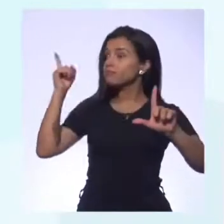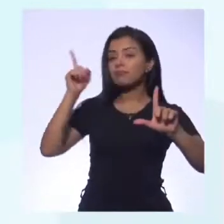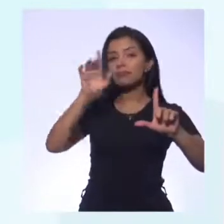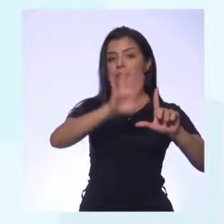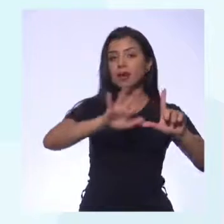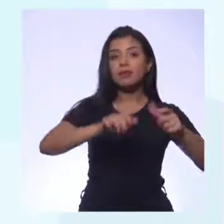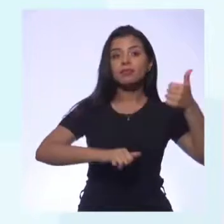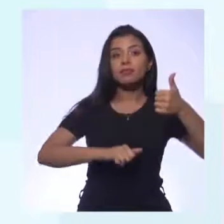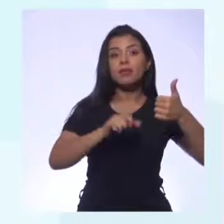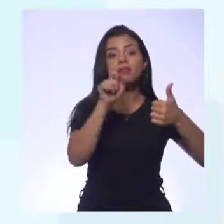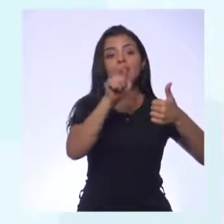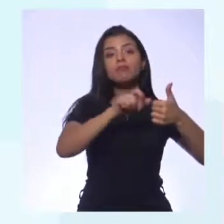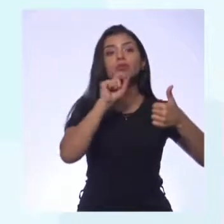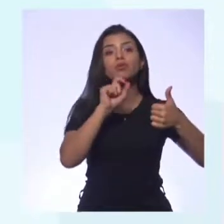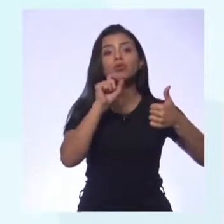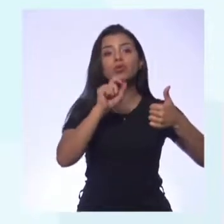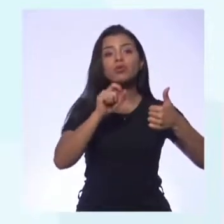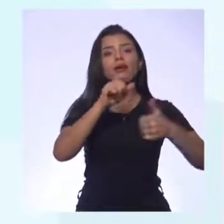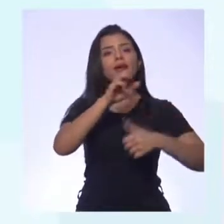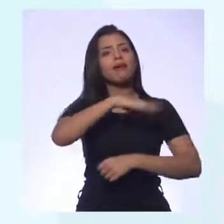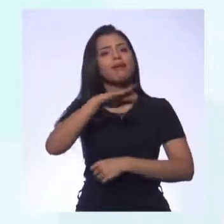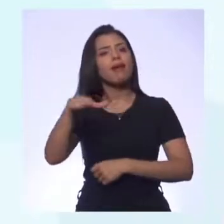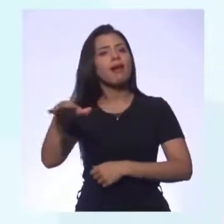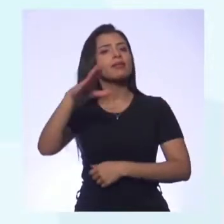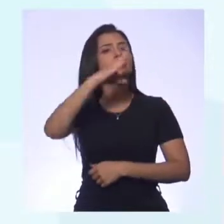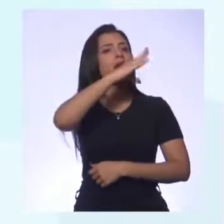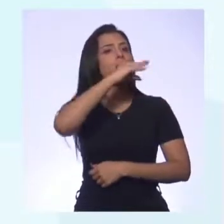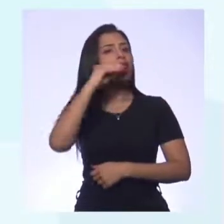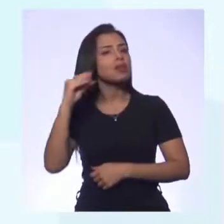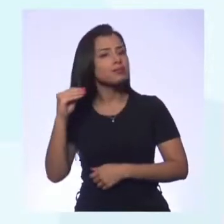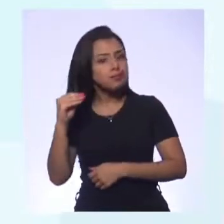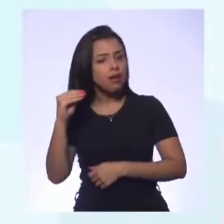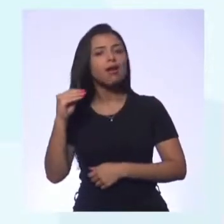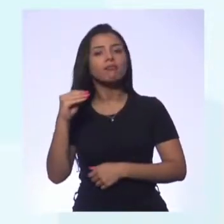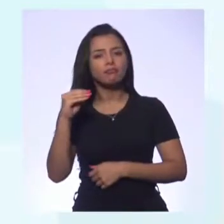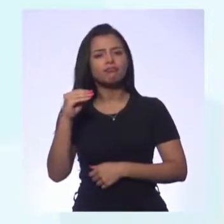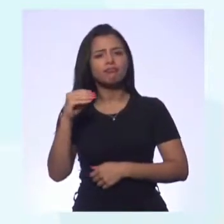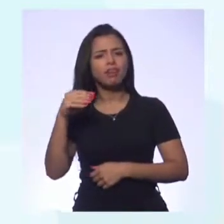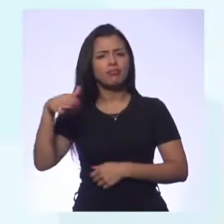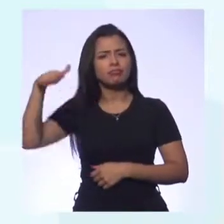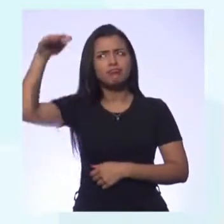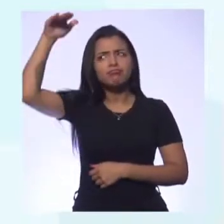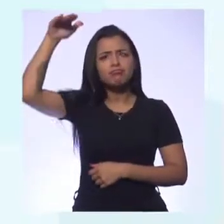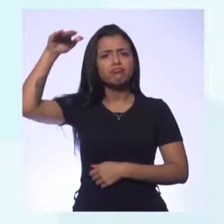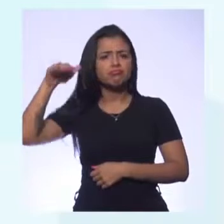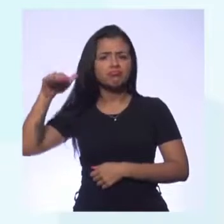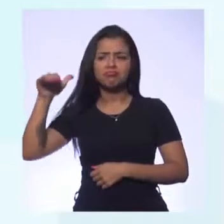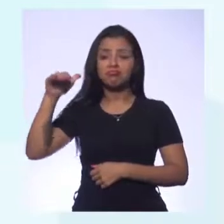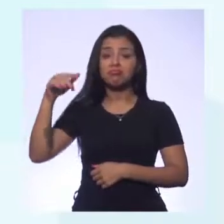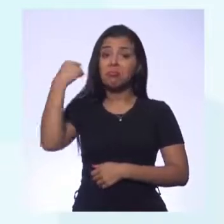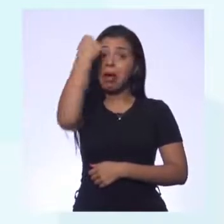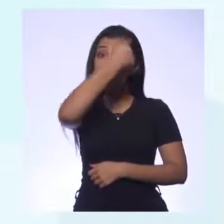né, pré-adolescentes, estatura mediana, devem estar alegres,